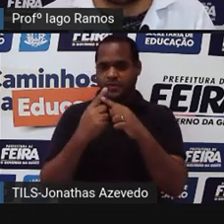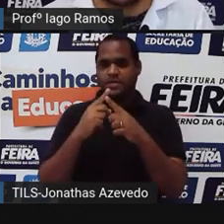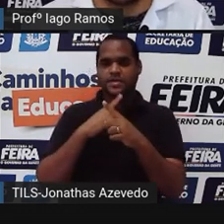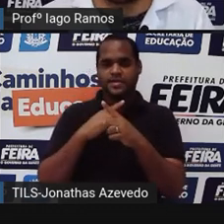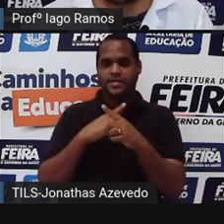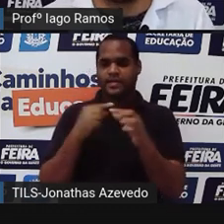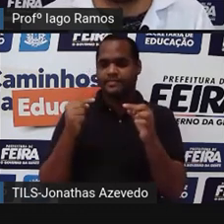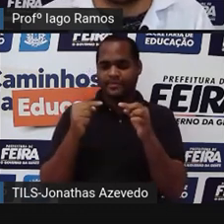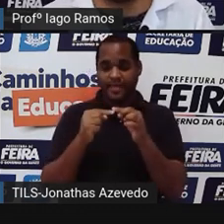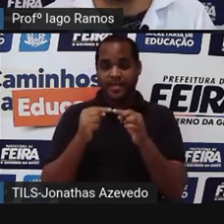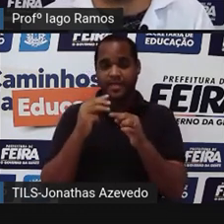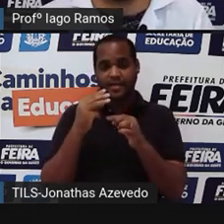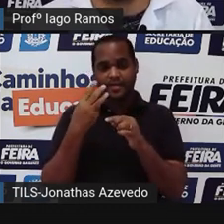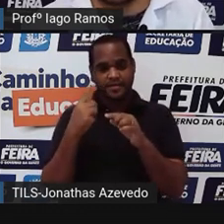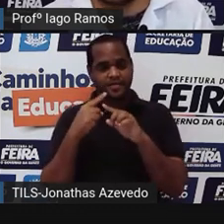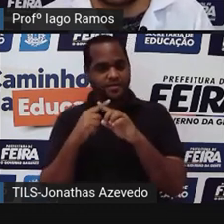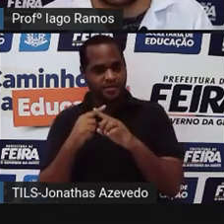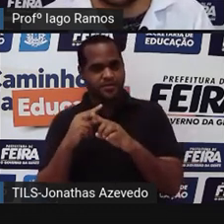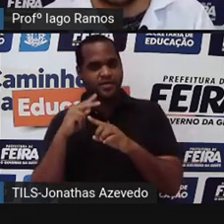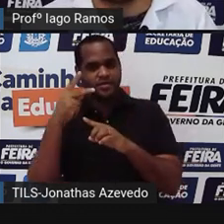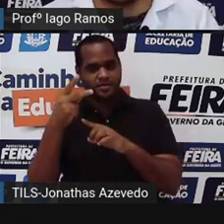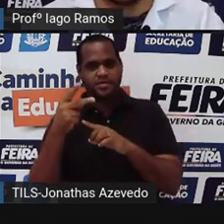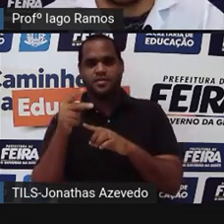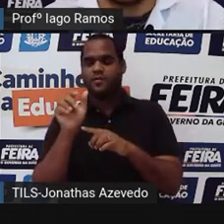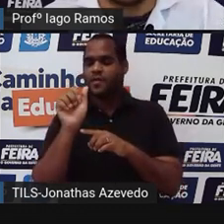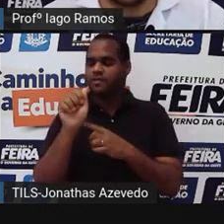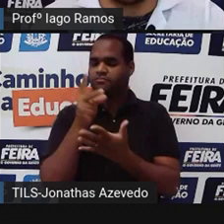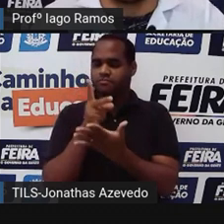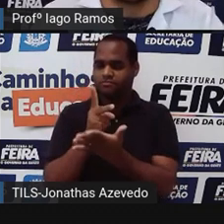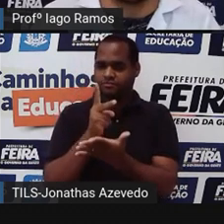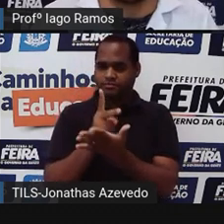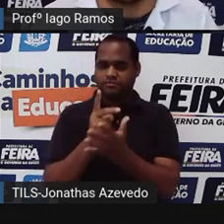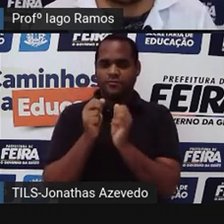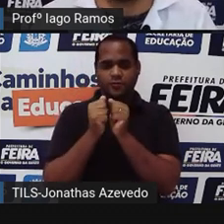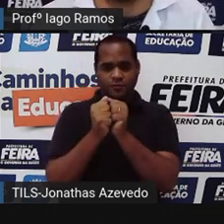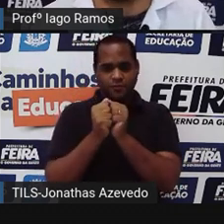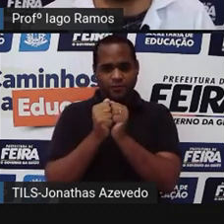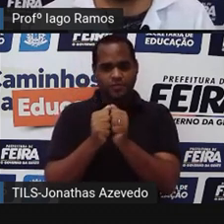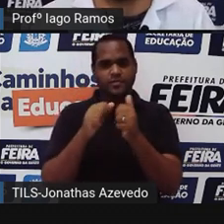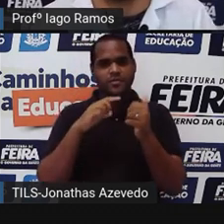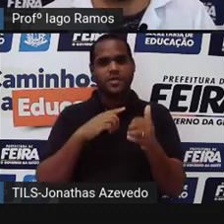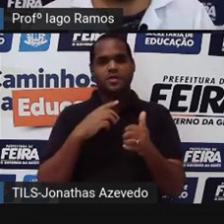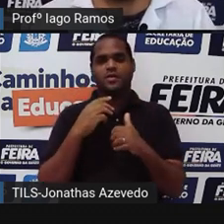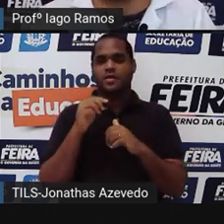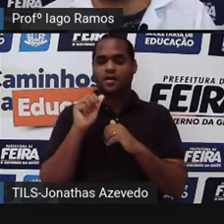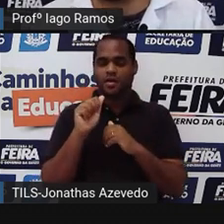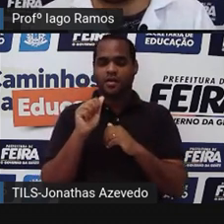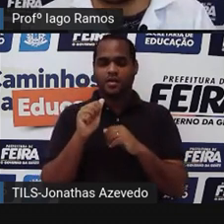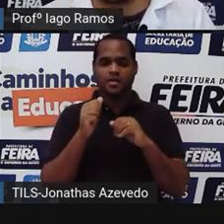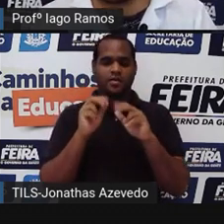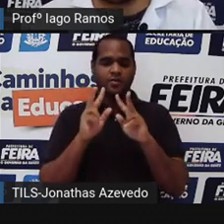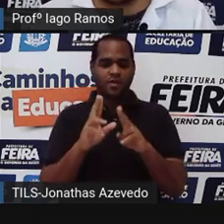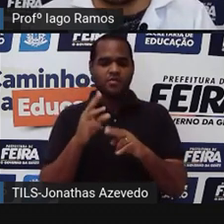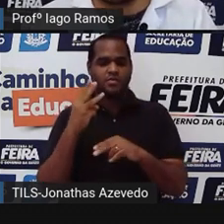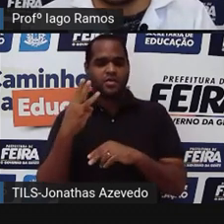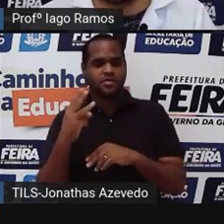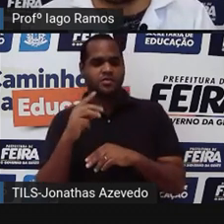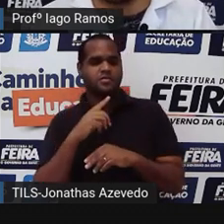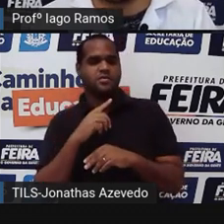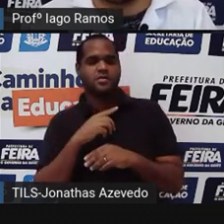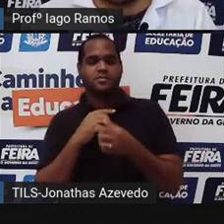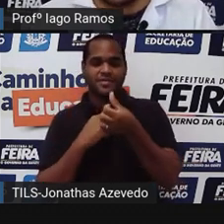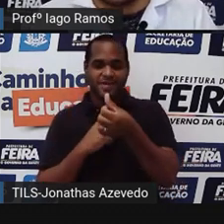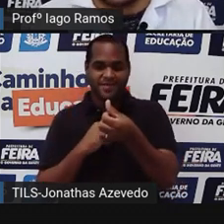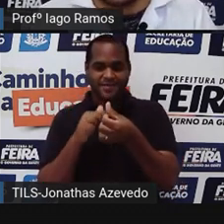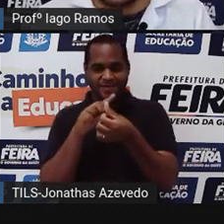termo quadrático, que é o 3, é o a. O A sempre acompanha o termo quadrático, A igual a 3. Tem um linear, que é o 6